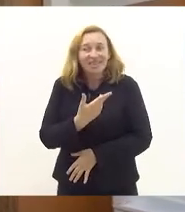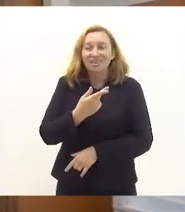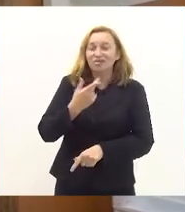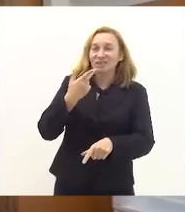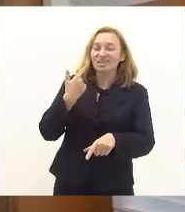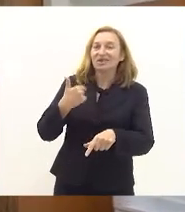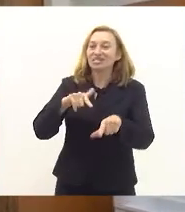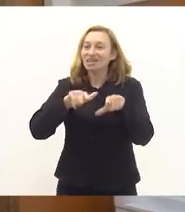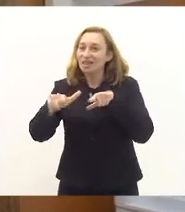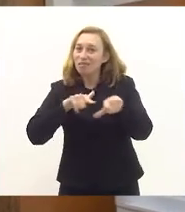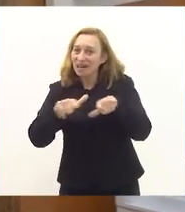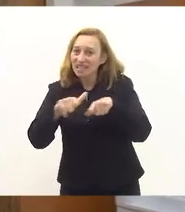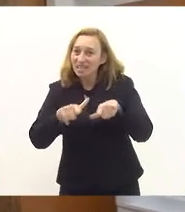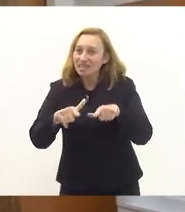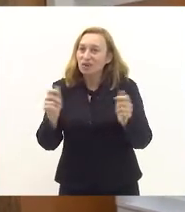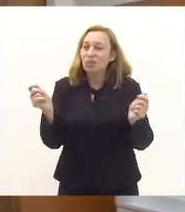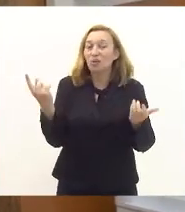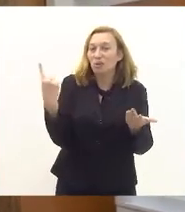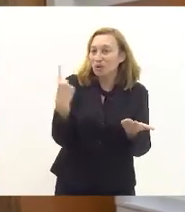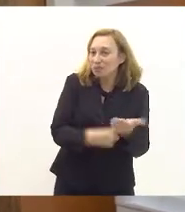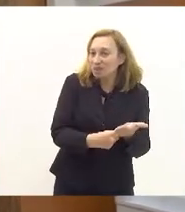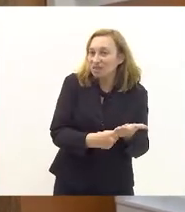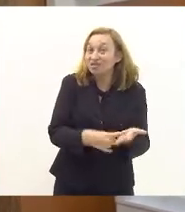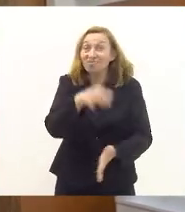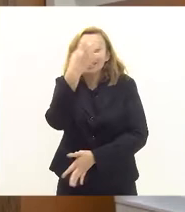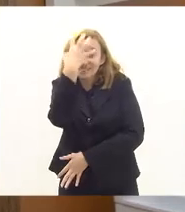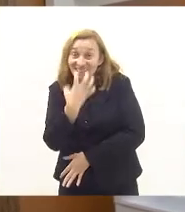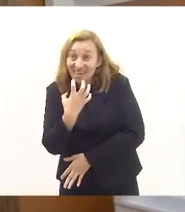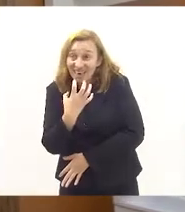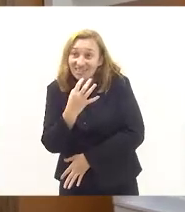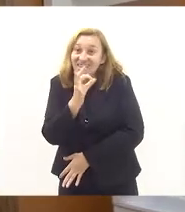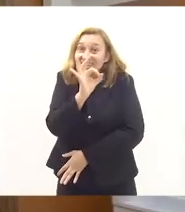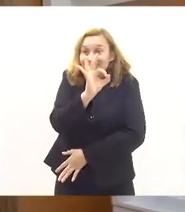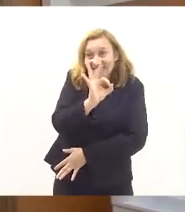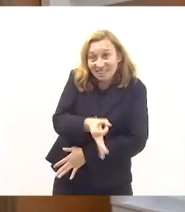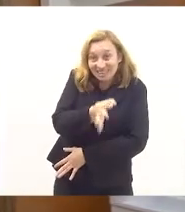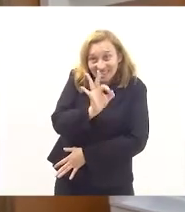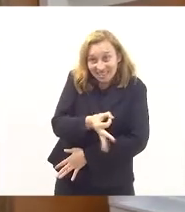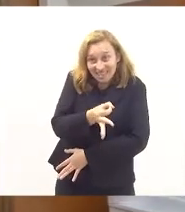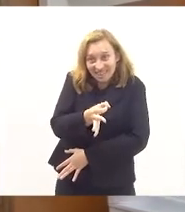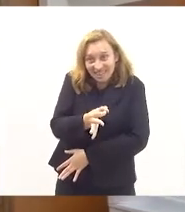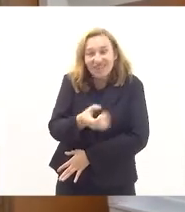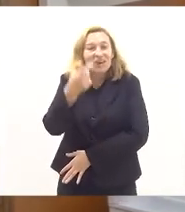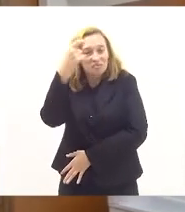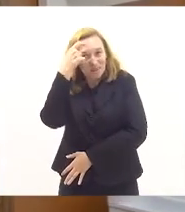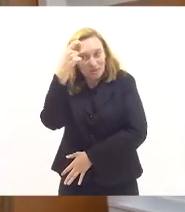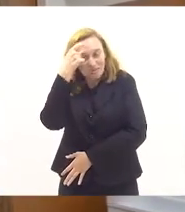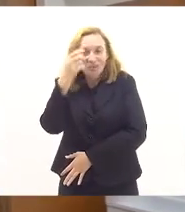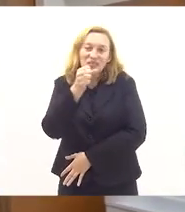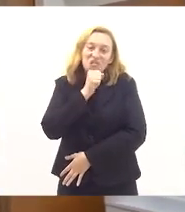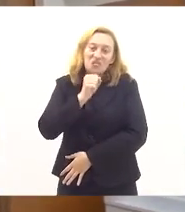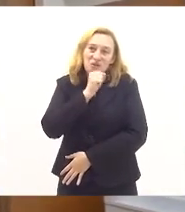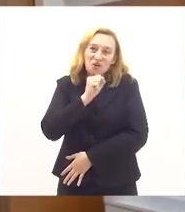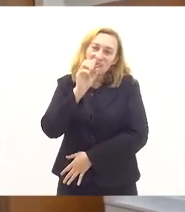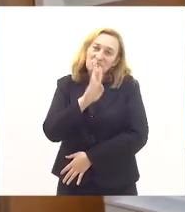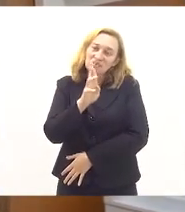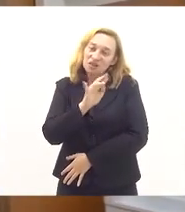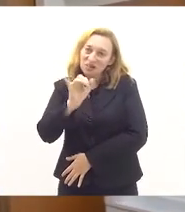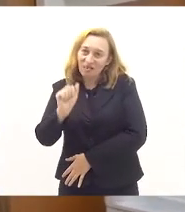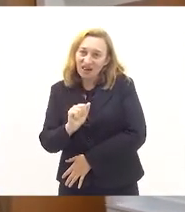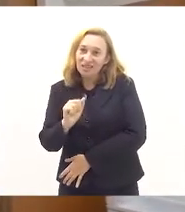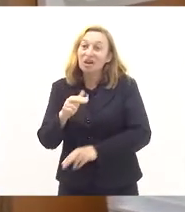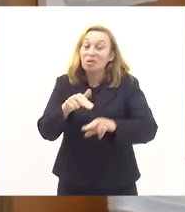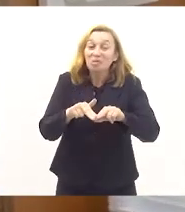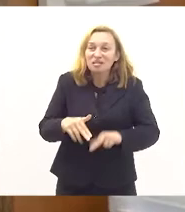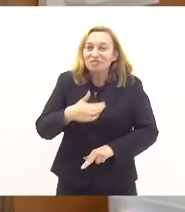um compromisso muito sério e firmado com a memória do meu avô, Leonel Brizola. Por isso,